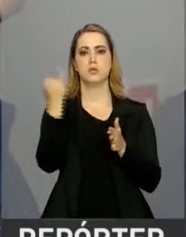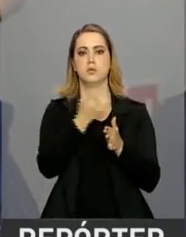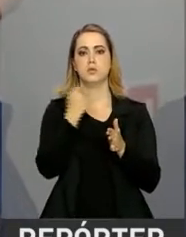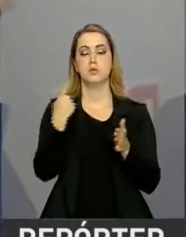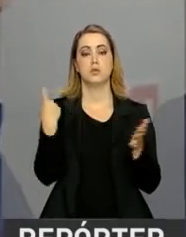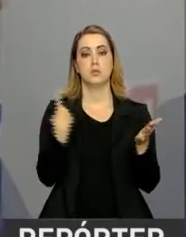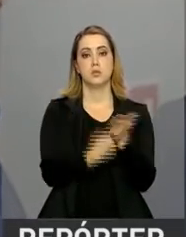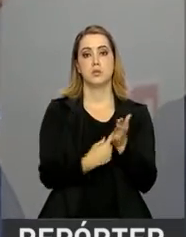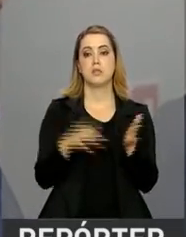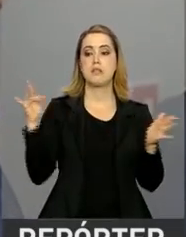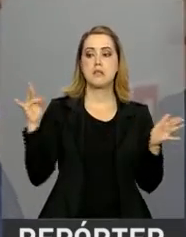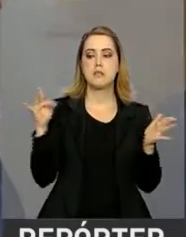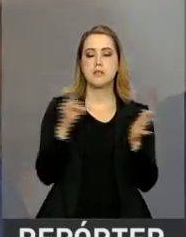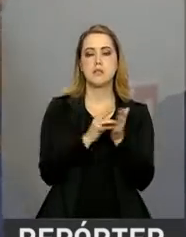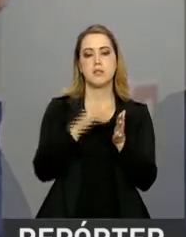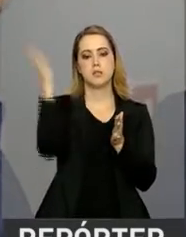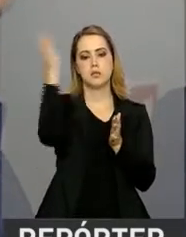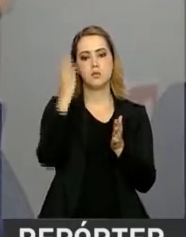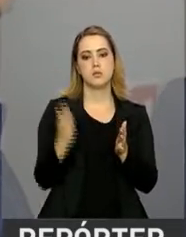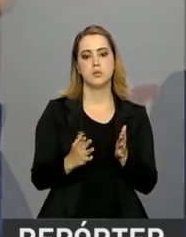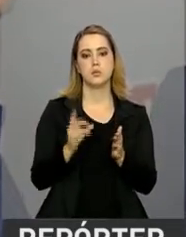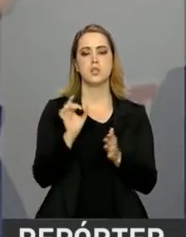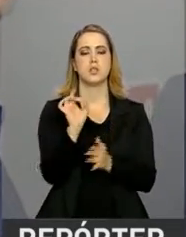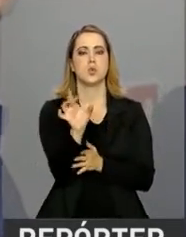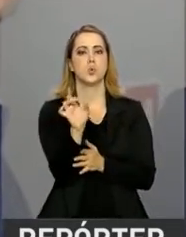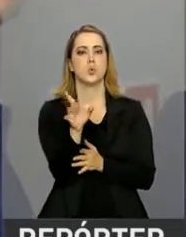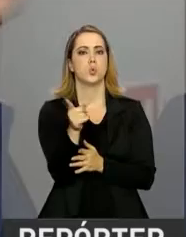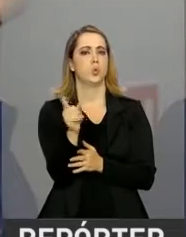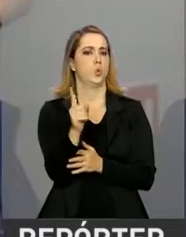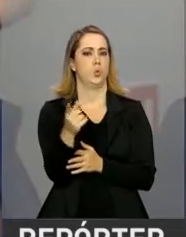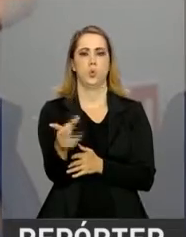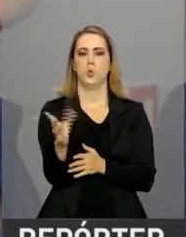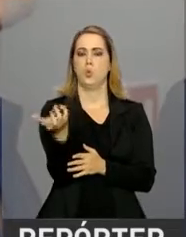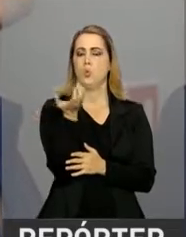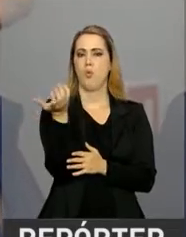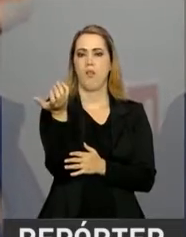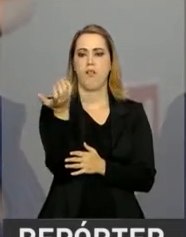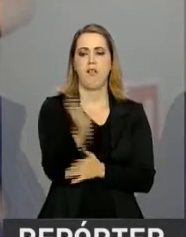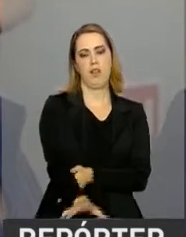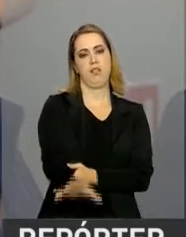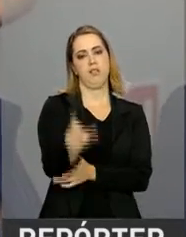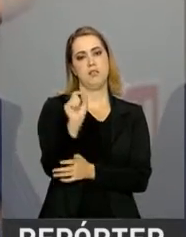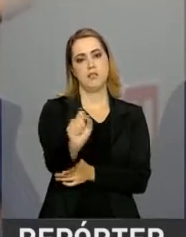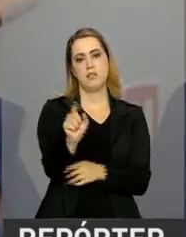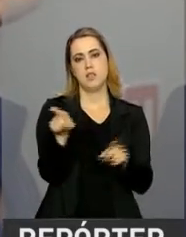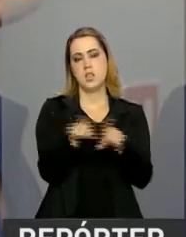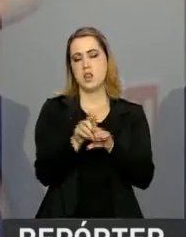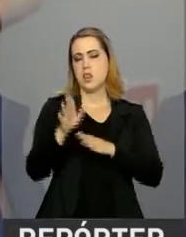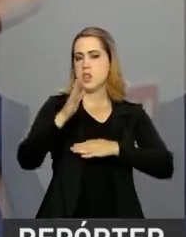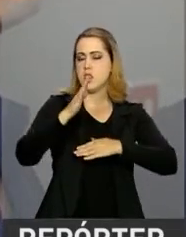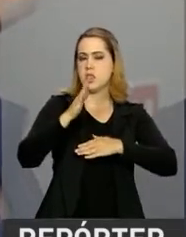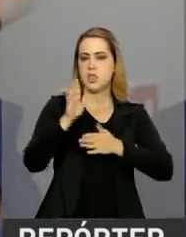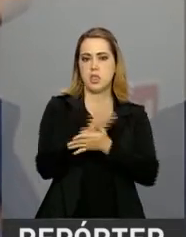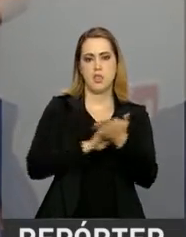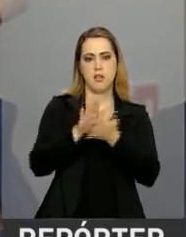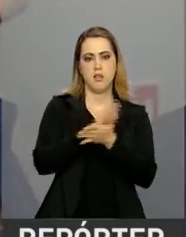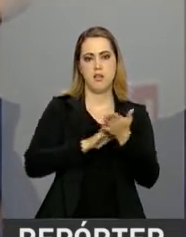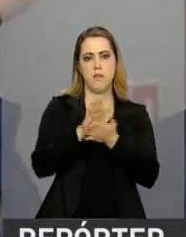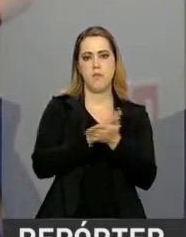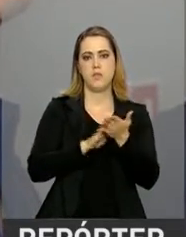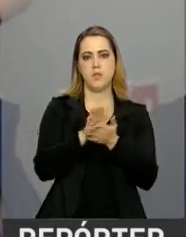fique consagrado no Brasil, que o Brasil não tolera e não tolerará nenhum ferimento,